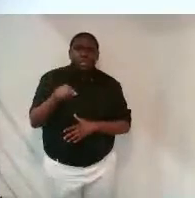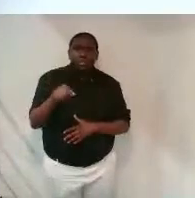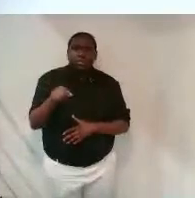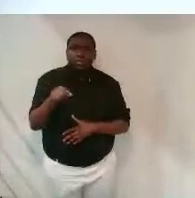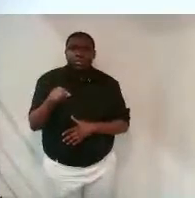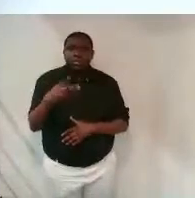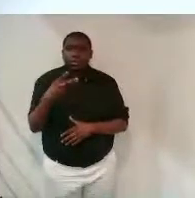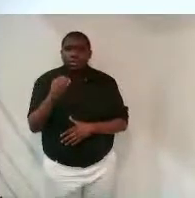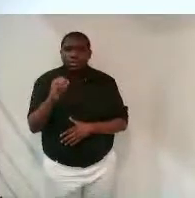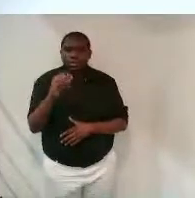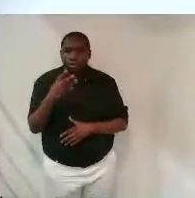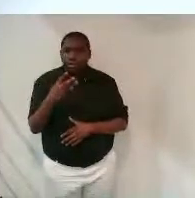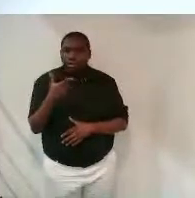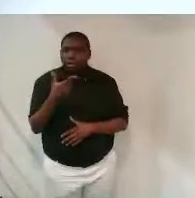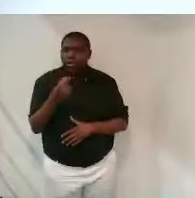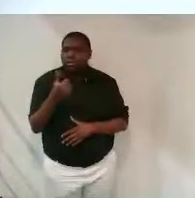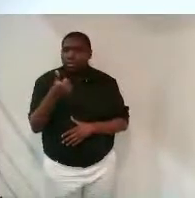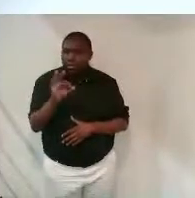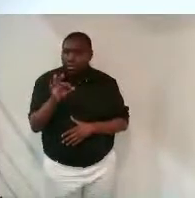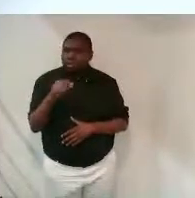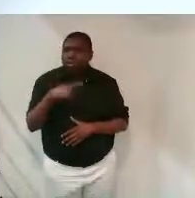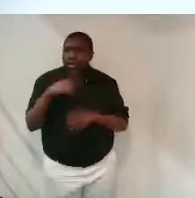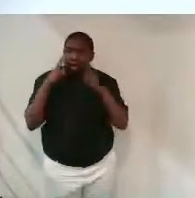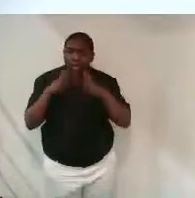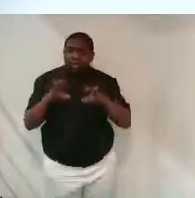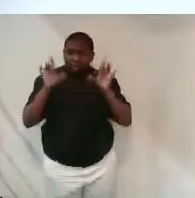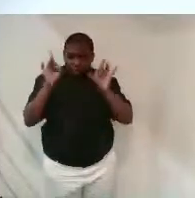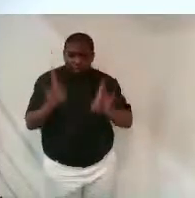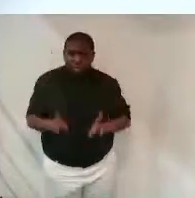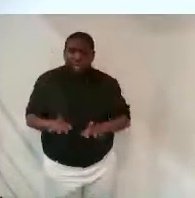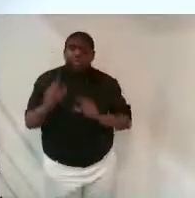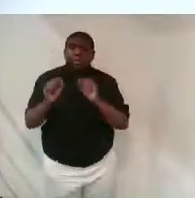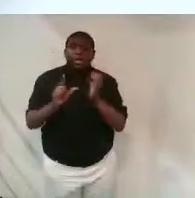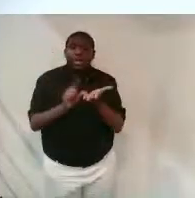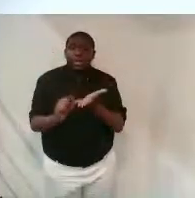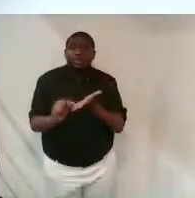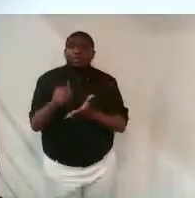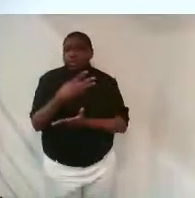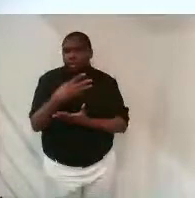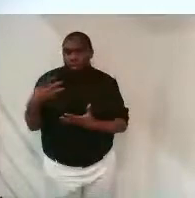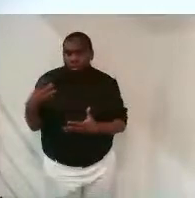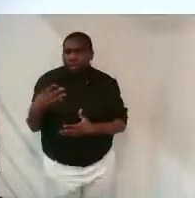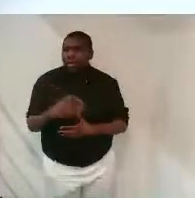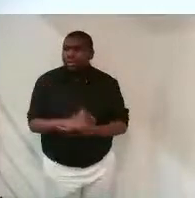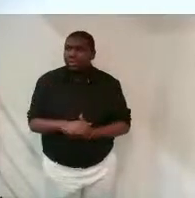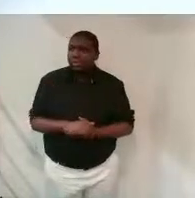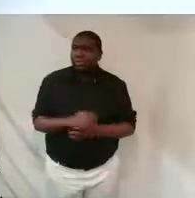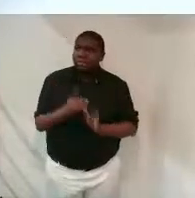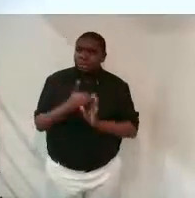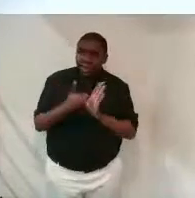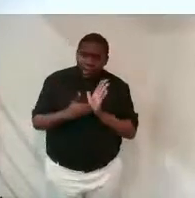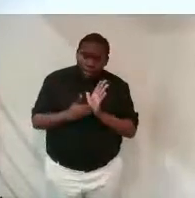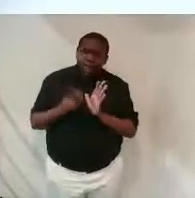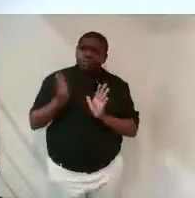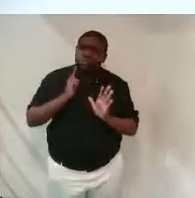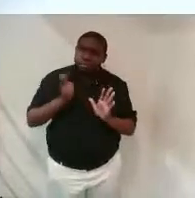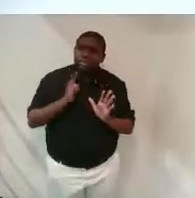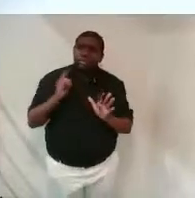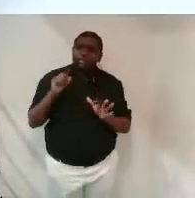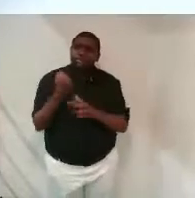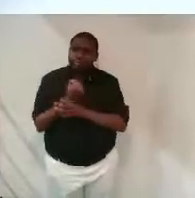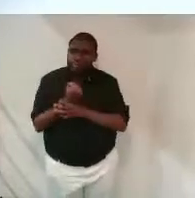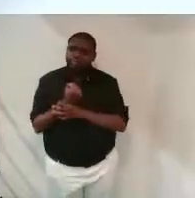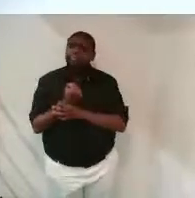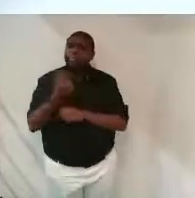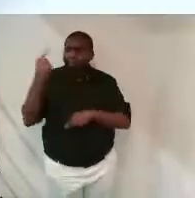7.404/2010, chamo atenção aqui, em especial, o artigo 44 desse decreto que regulamenta a política nacional, que